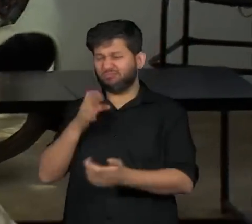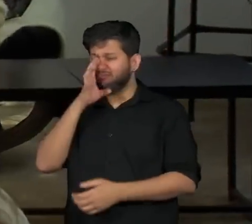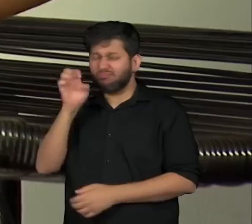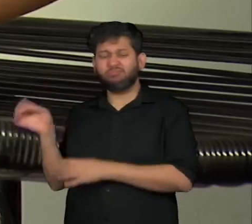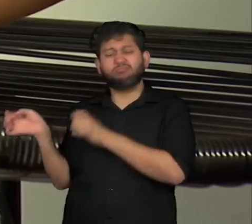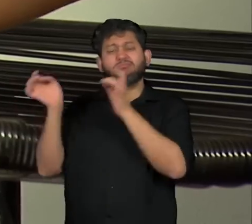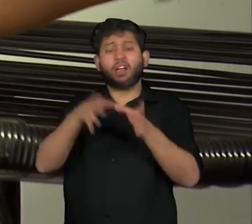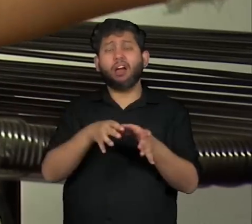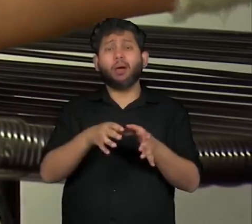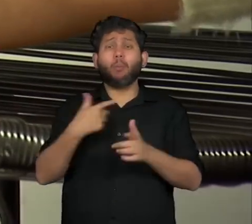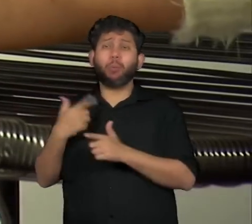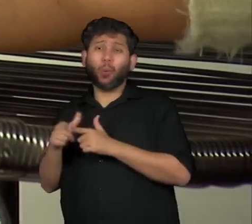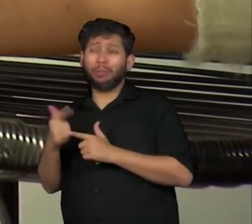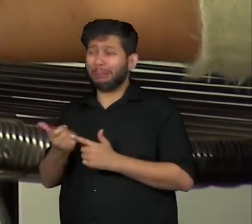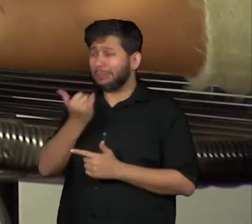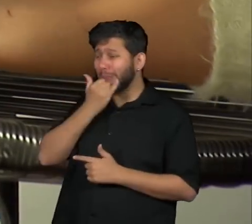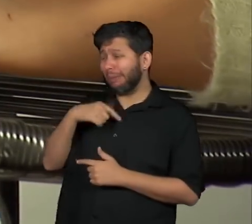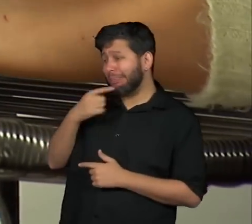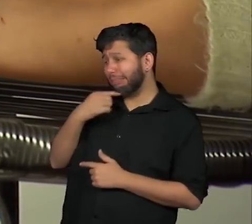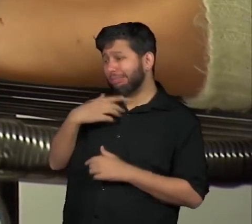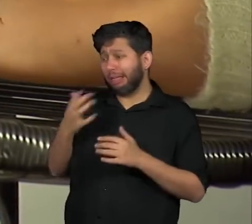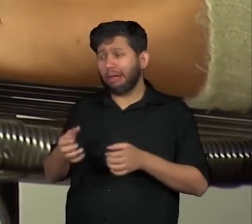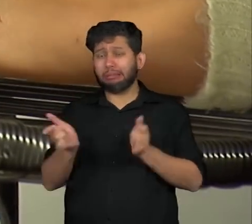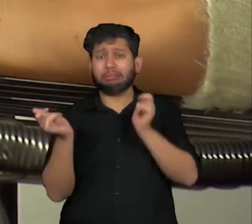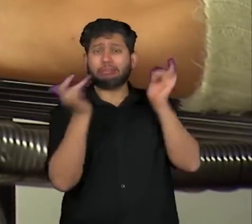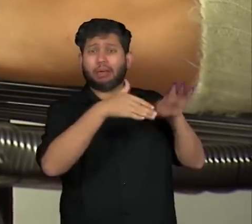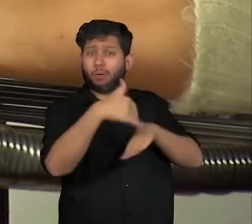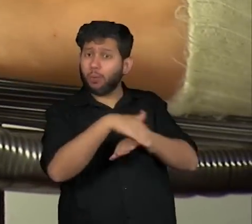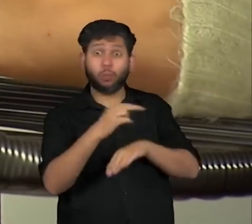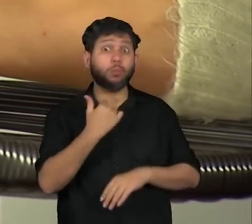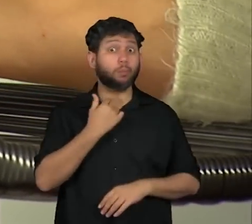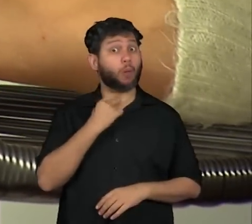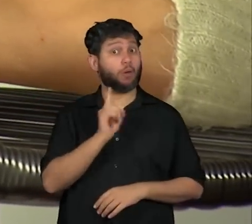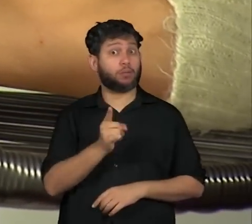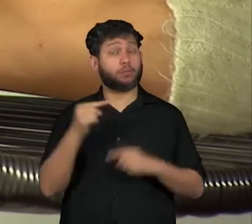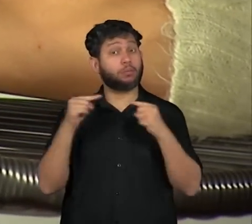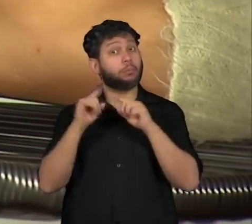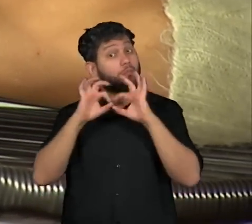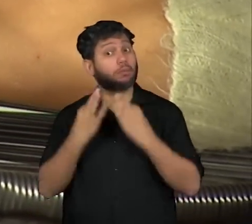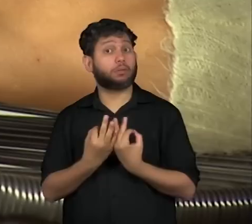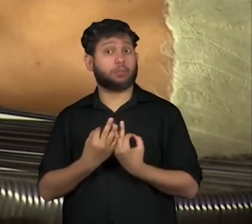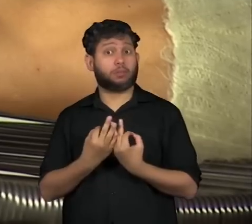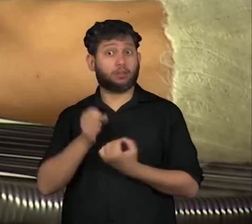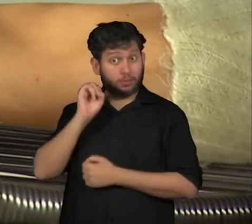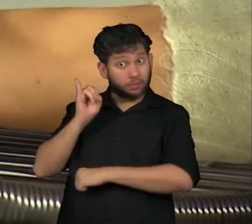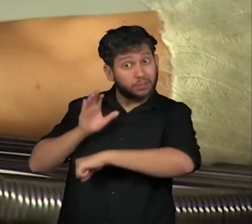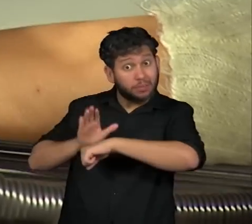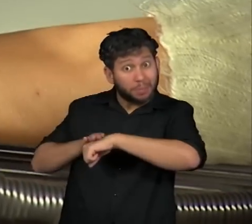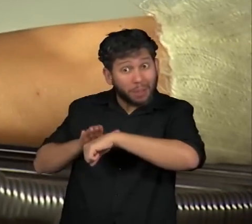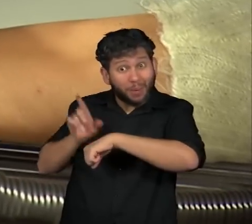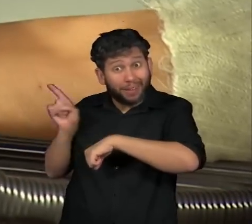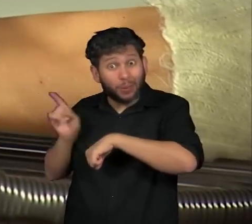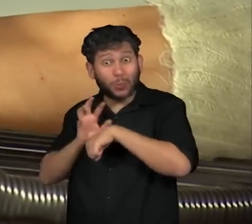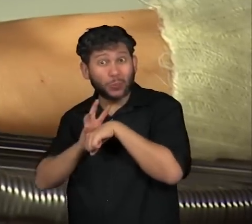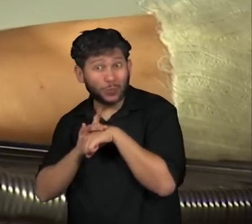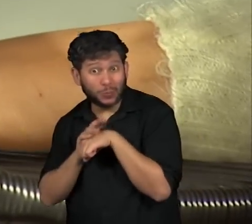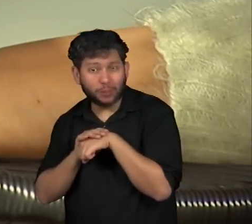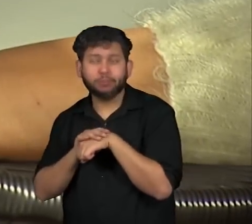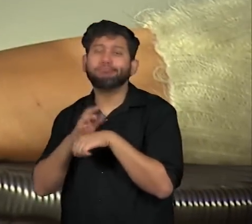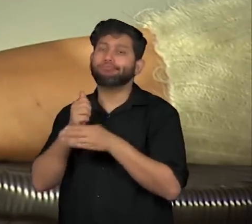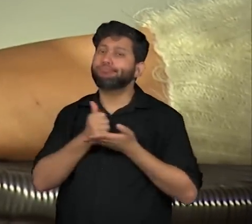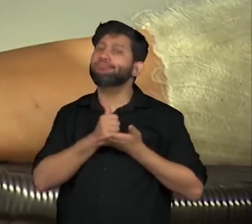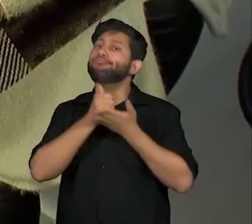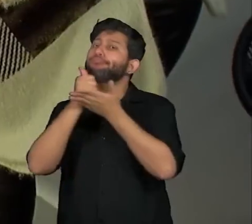ser descartado no primeiro problema que aparecer. Se ele ficar doente, ele tem que pensar que ele precisa ter o tempo e a condição financeira para que cuide